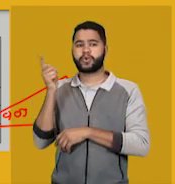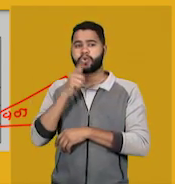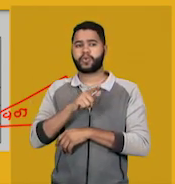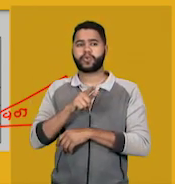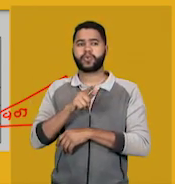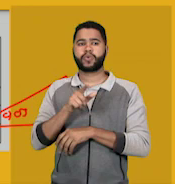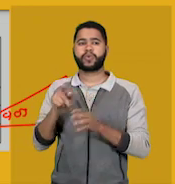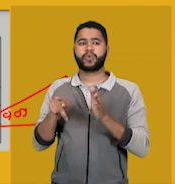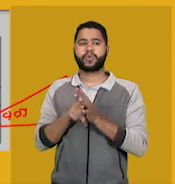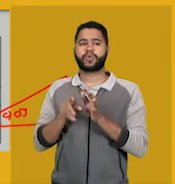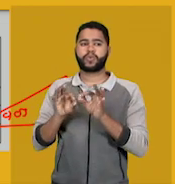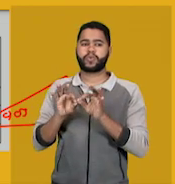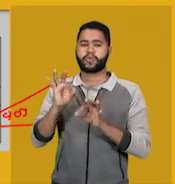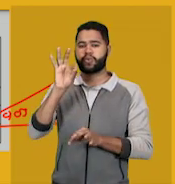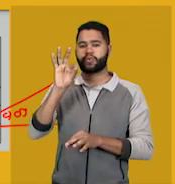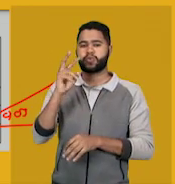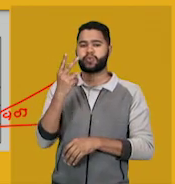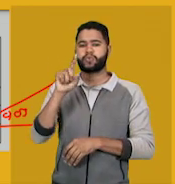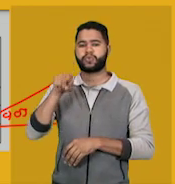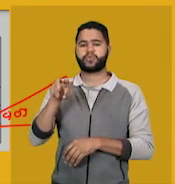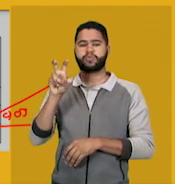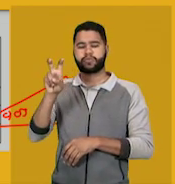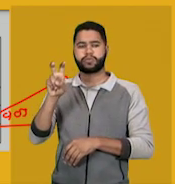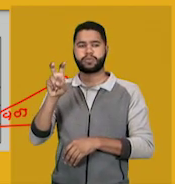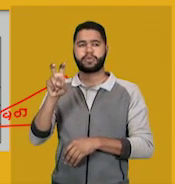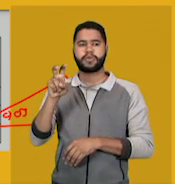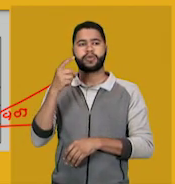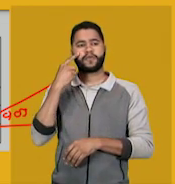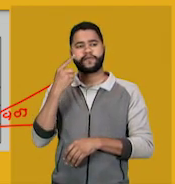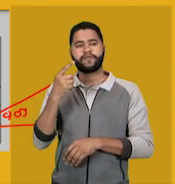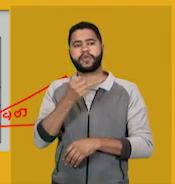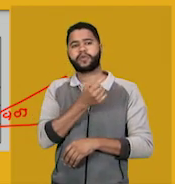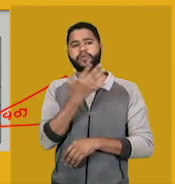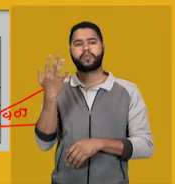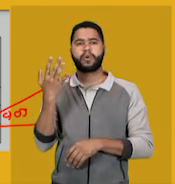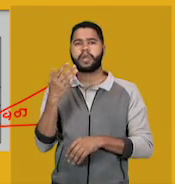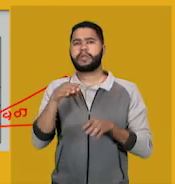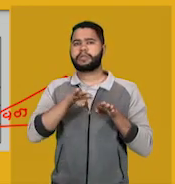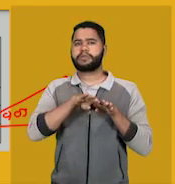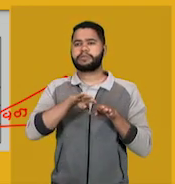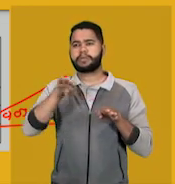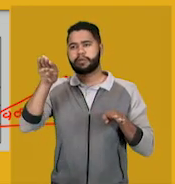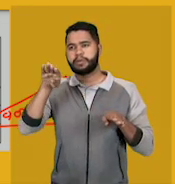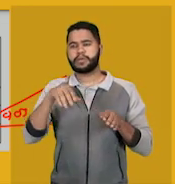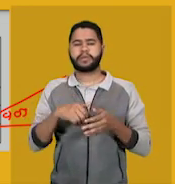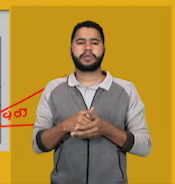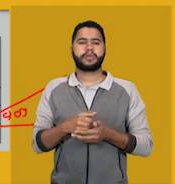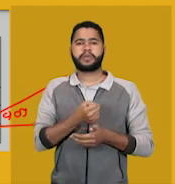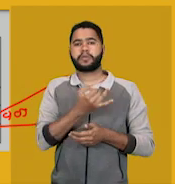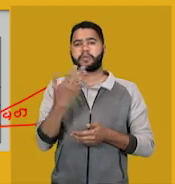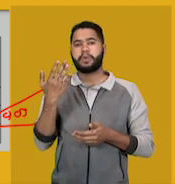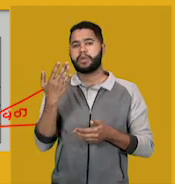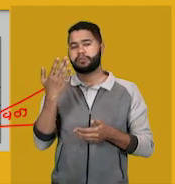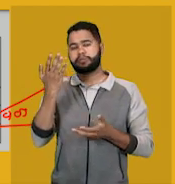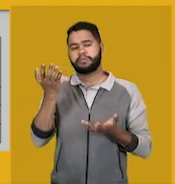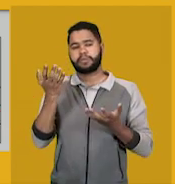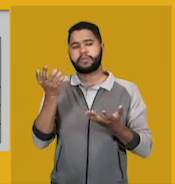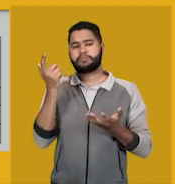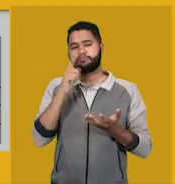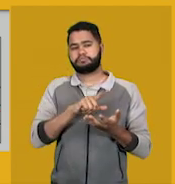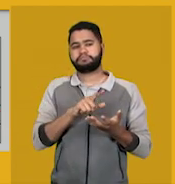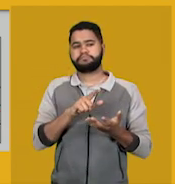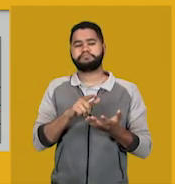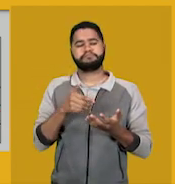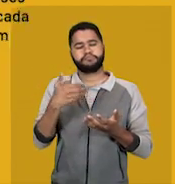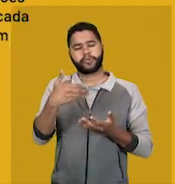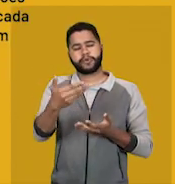nessa altura de 2,5, você vai fazendo as análises aqui e ver quantas rampas vão ter, quantos desníveis você vai ter que vencer e